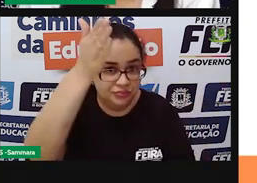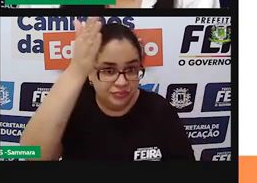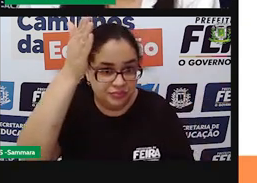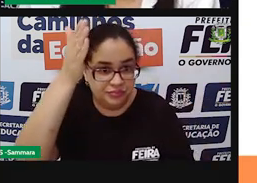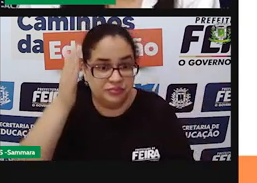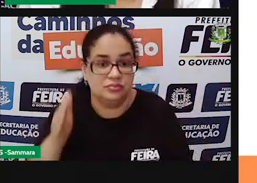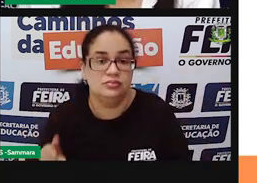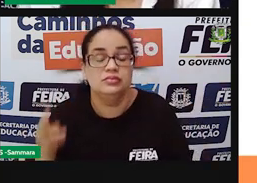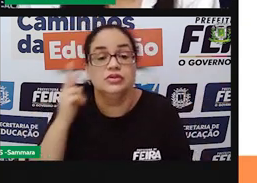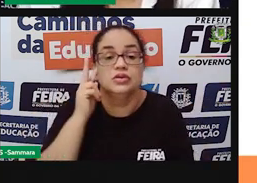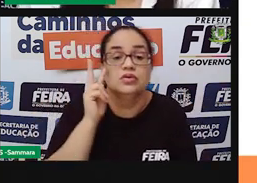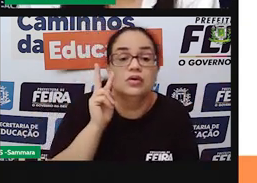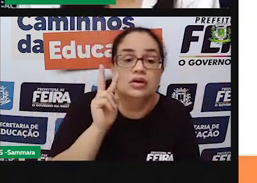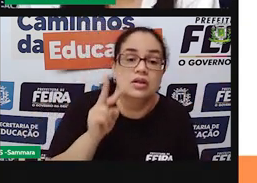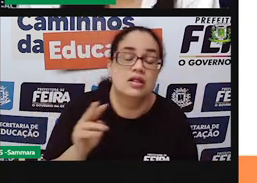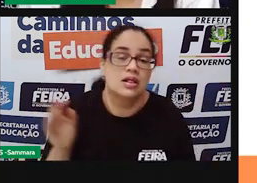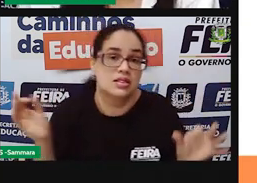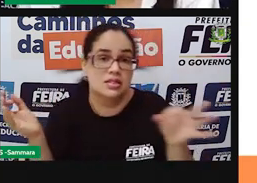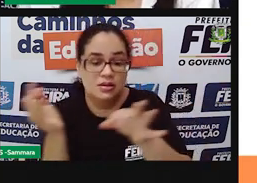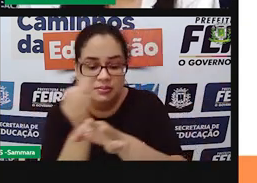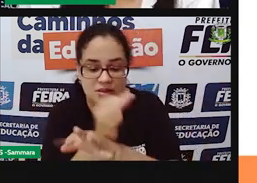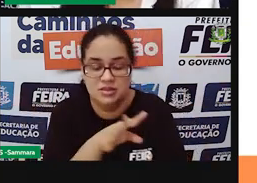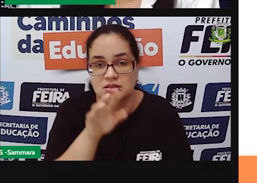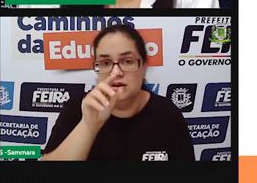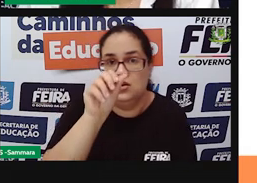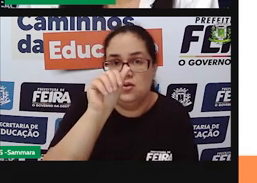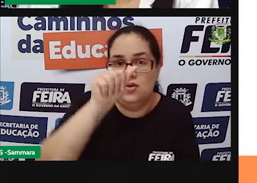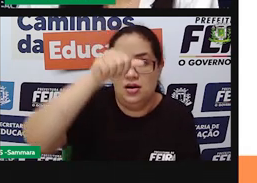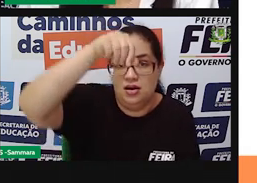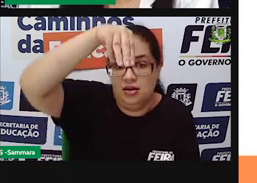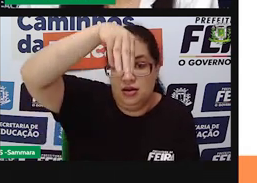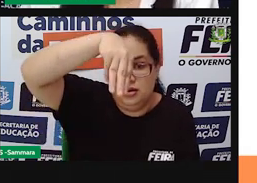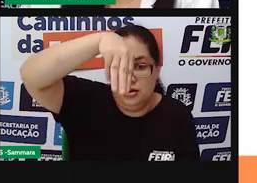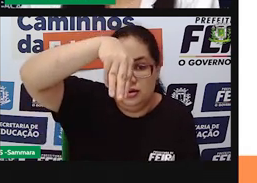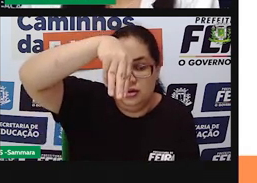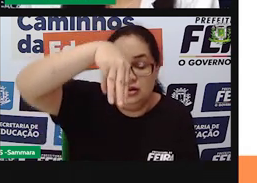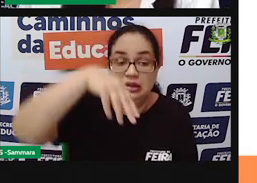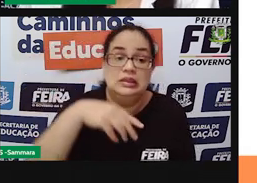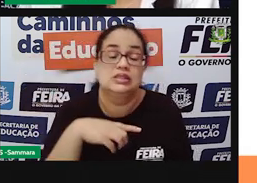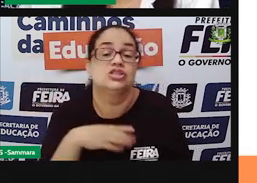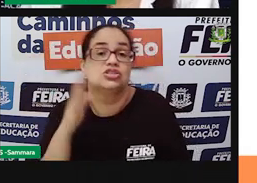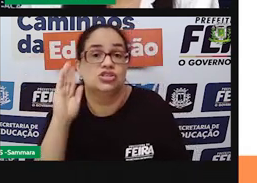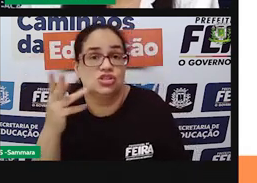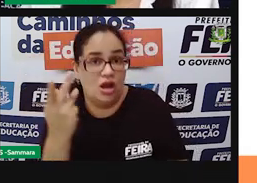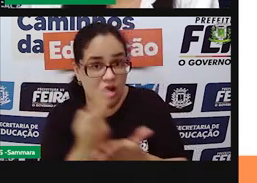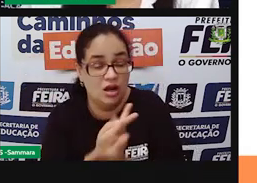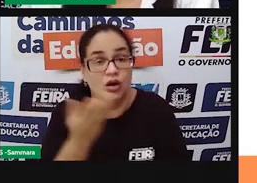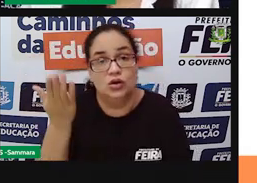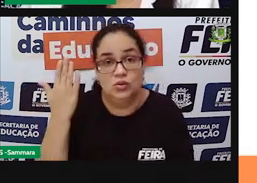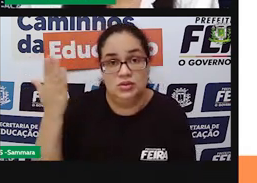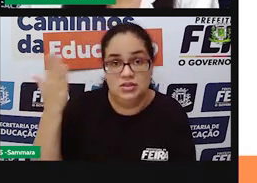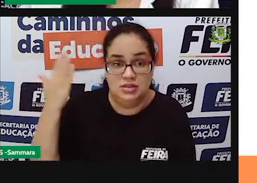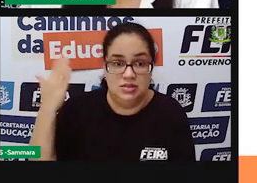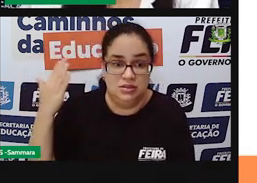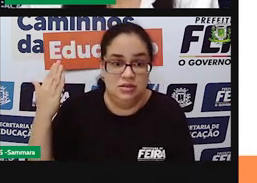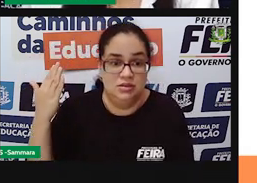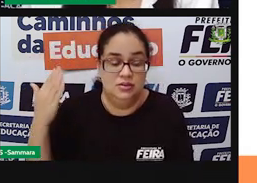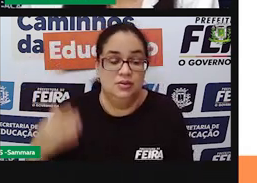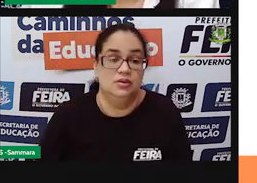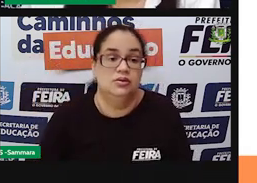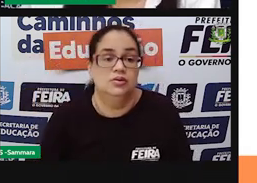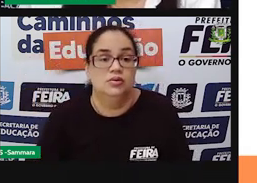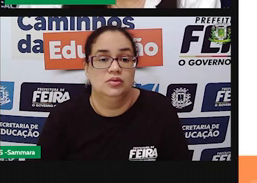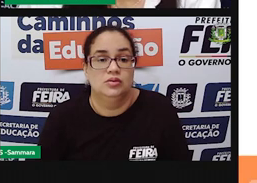Então a gente observa aí a terminação an, se referindo a uma ação já realizada, ao tempo